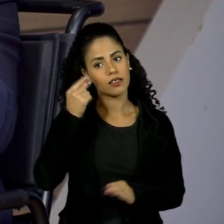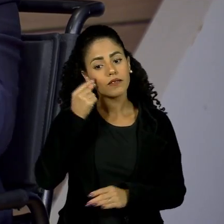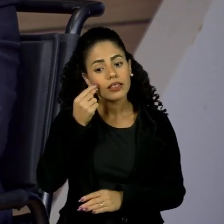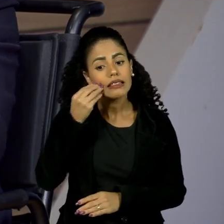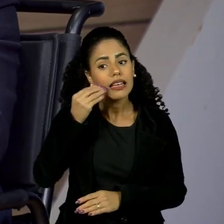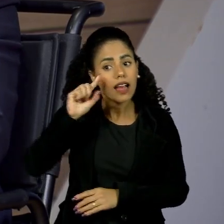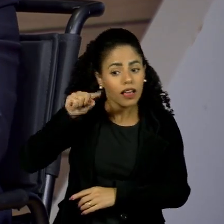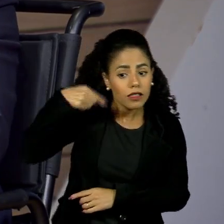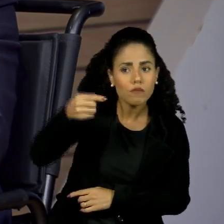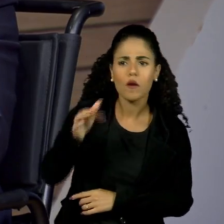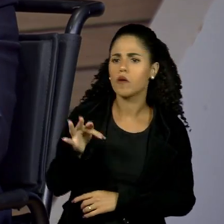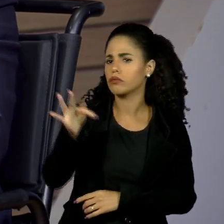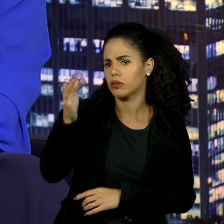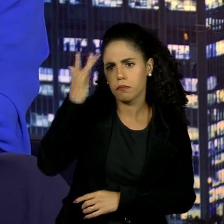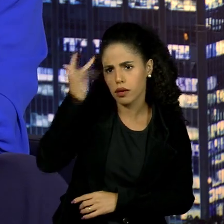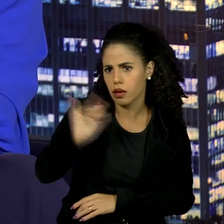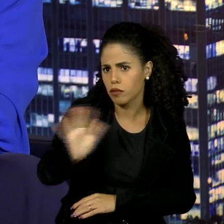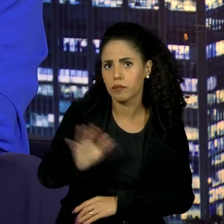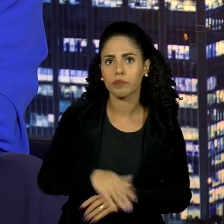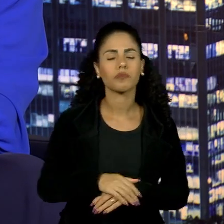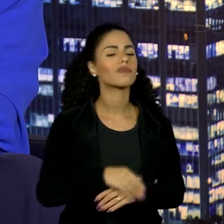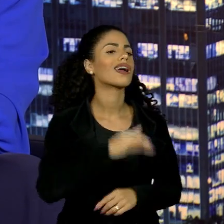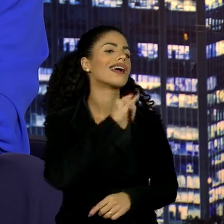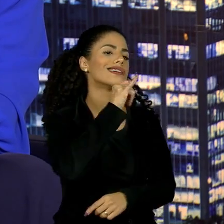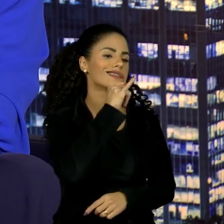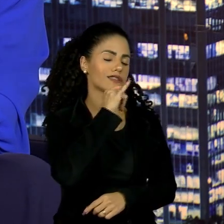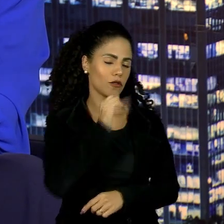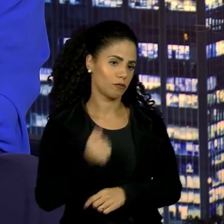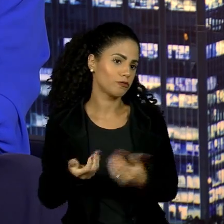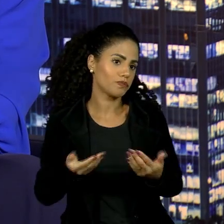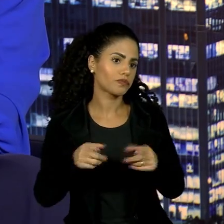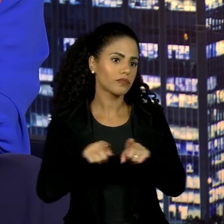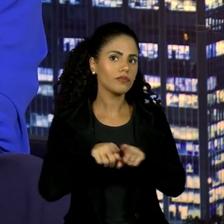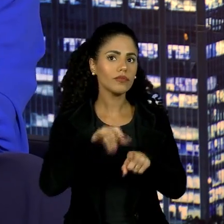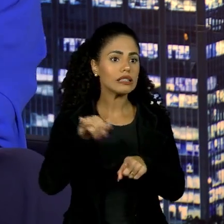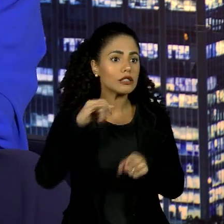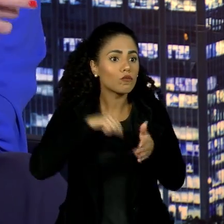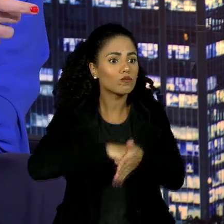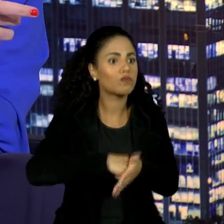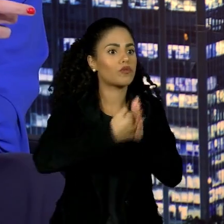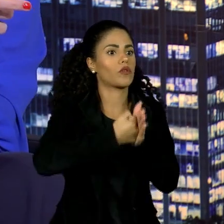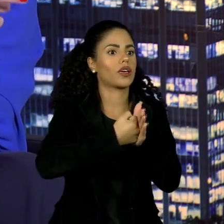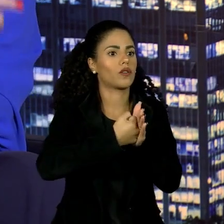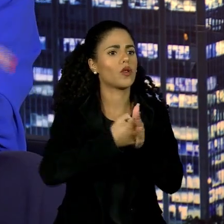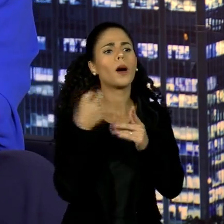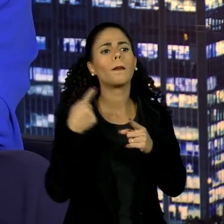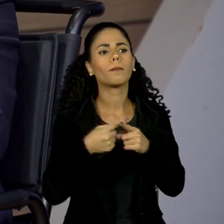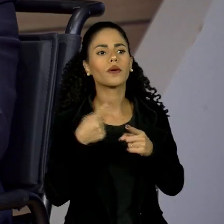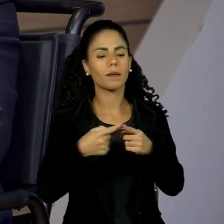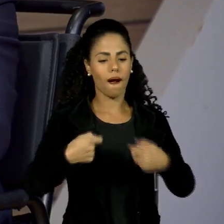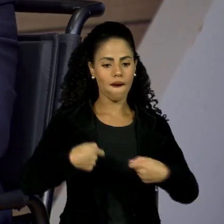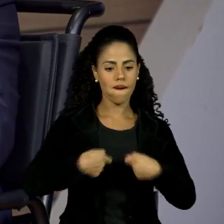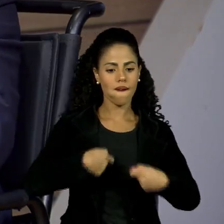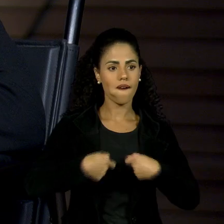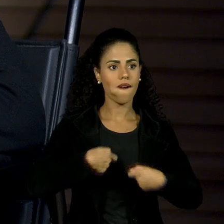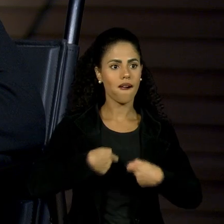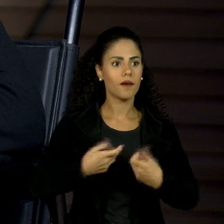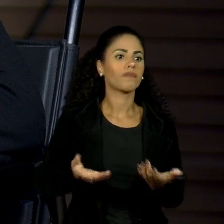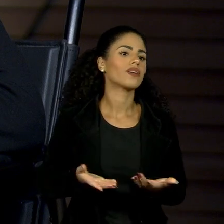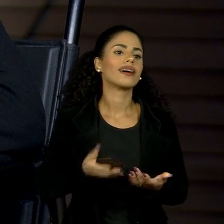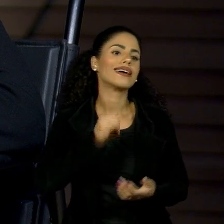refletir sobre o que está acontecendo. Do tipo, se eu coloquei essa trava, por que eu coloquei essa trava? Das 10 à meia-noite. À meia-noite